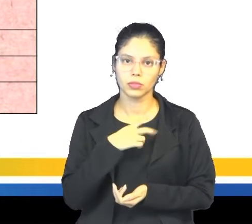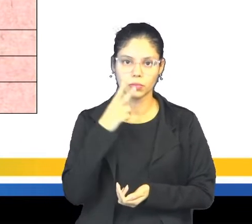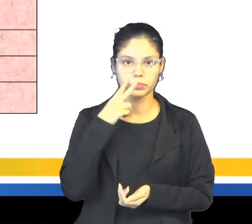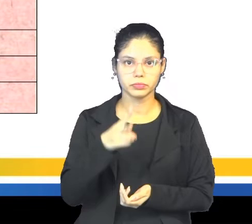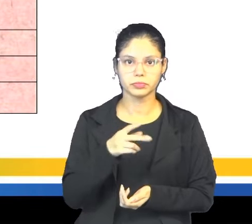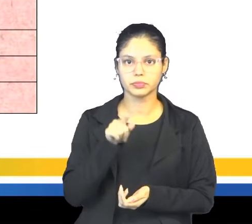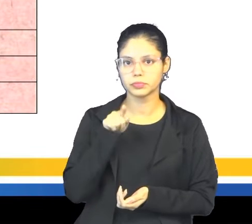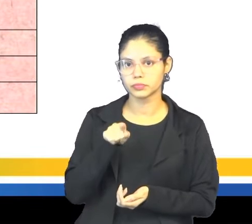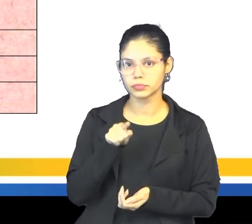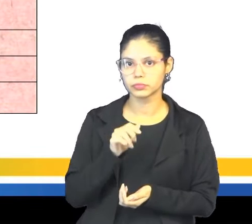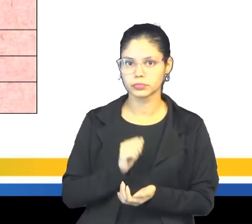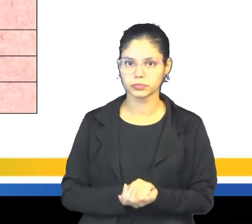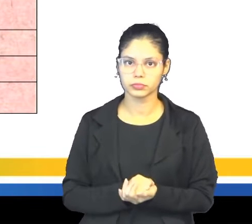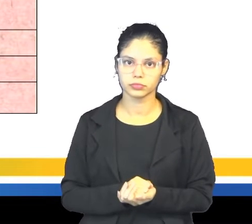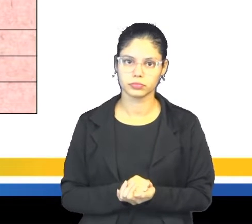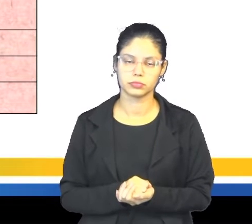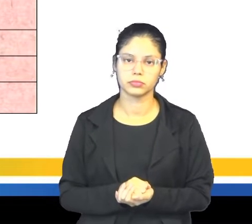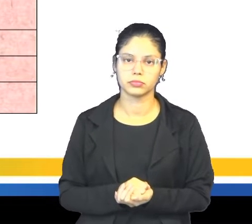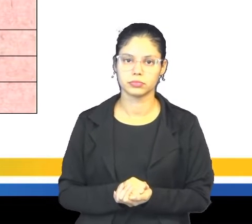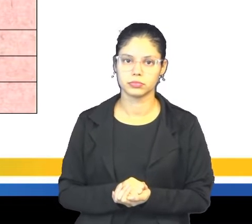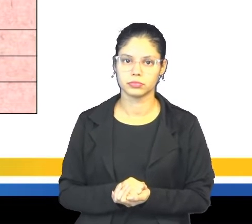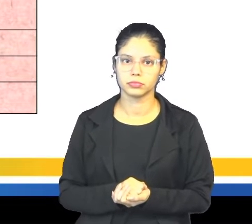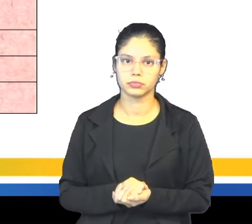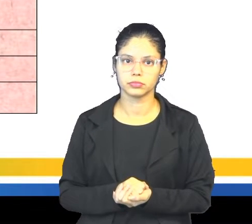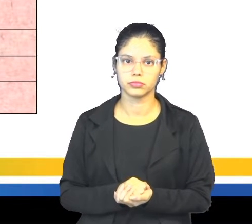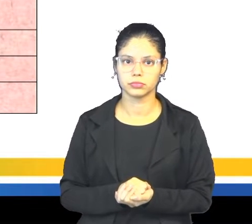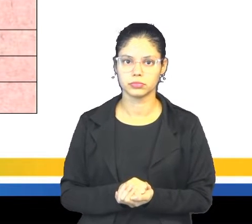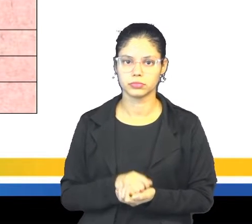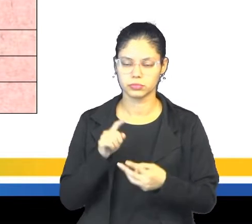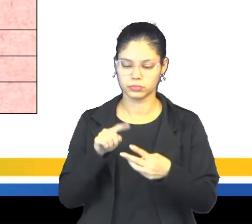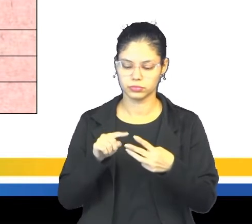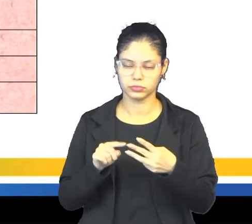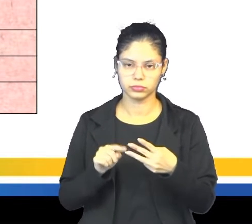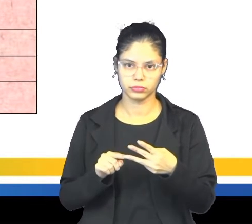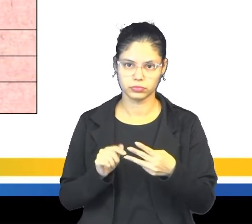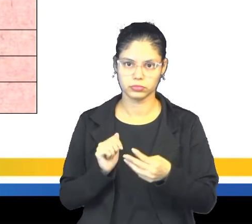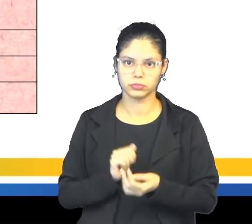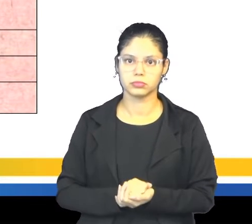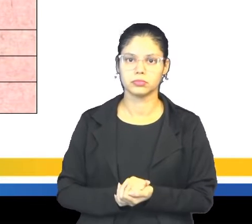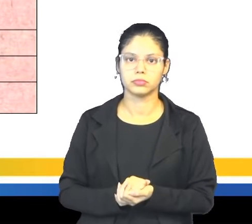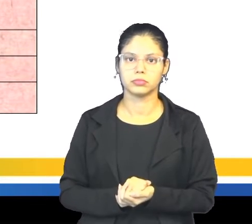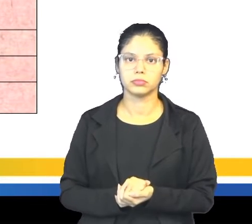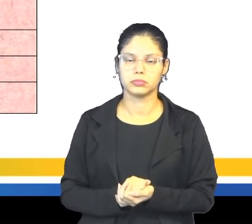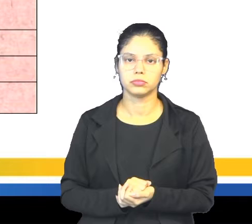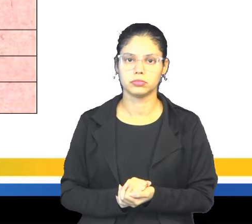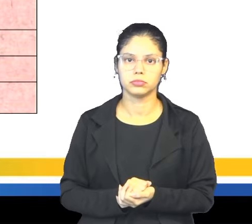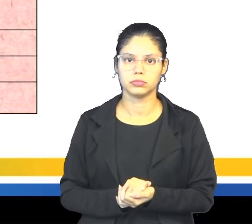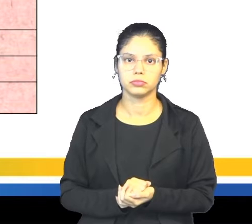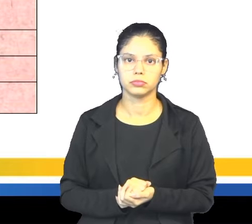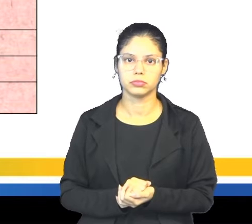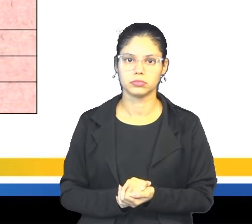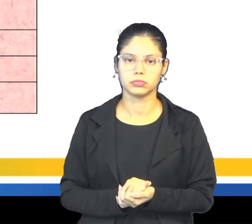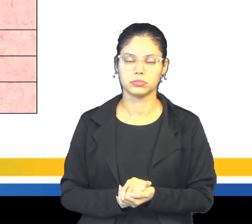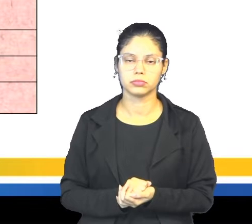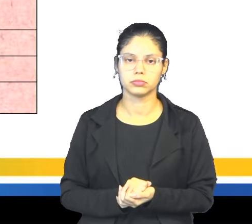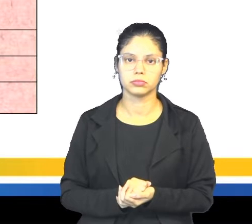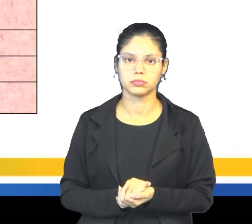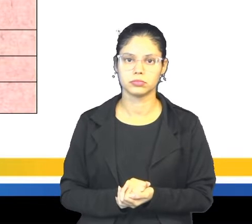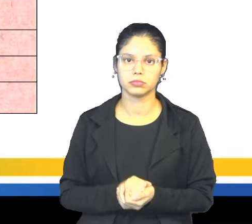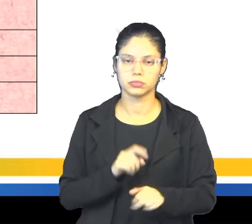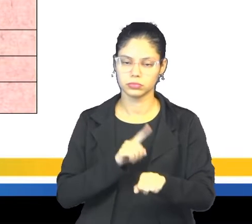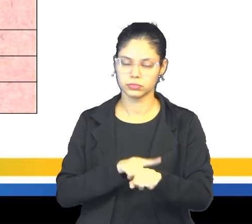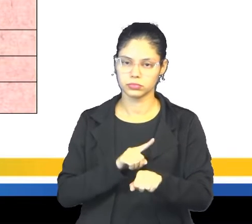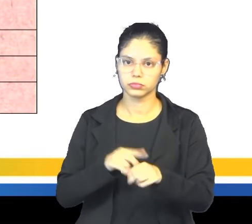forma afirmativa, a negativa e a interrogativa, ok? Com o going to, que é um tempo